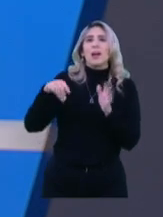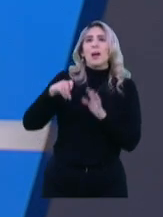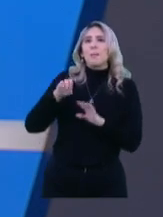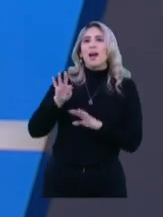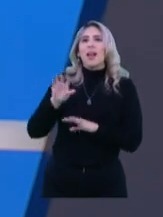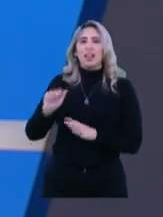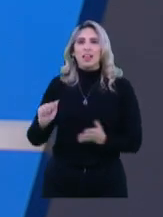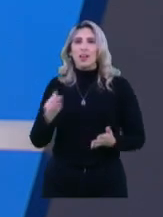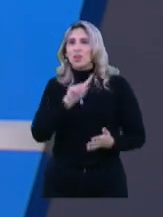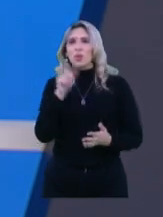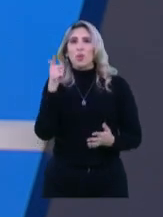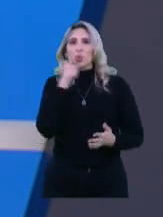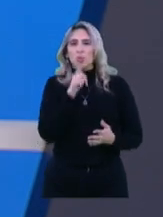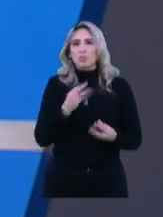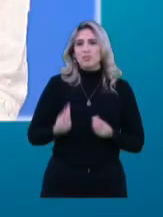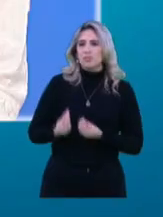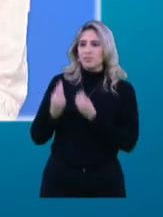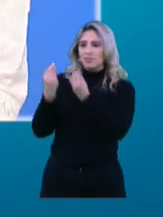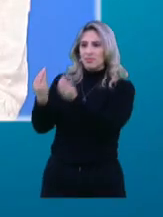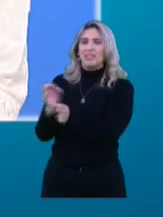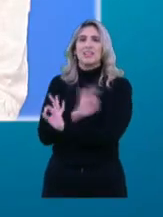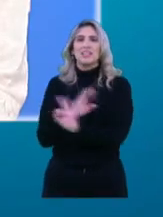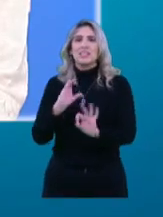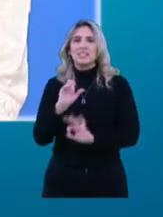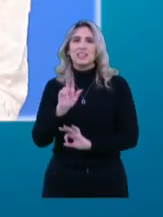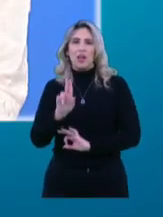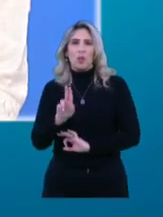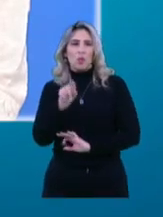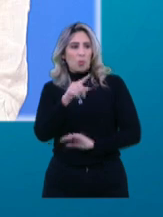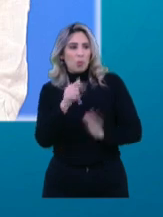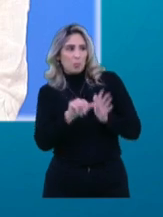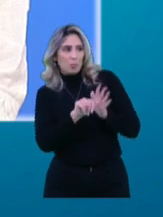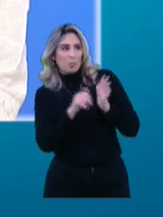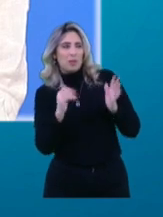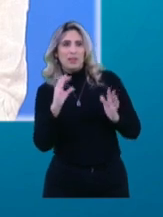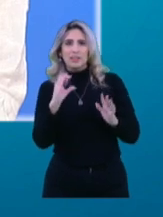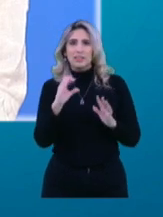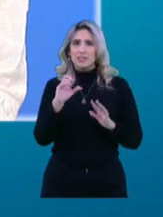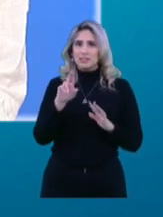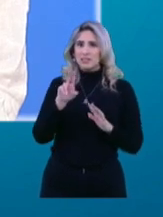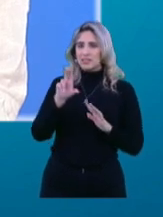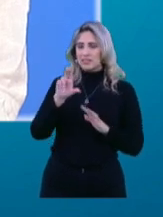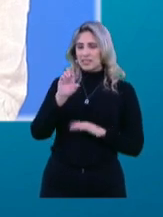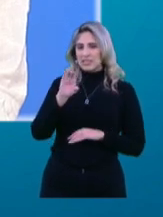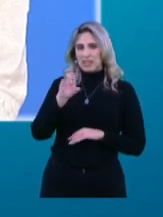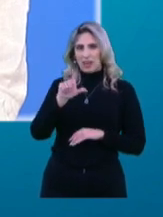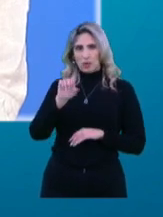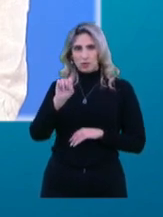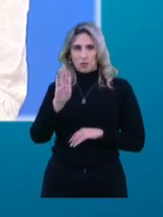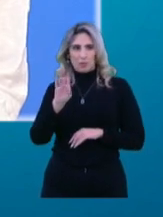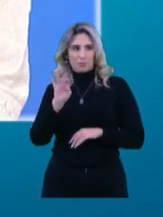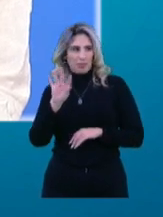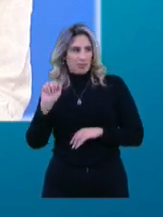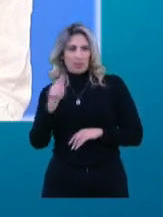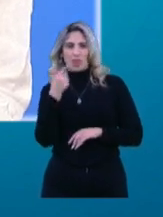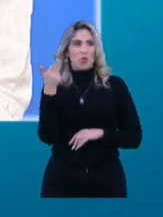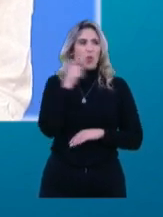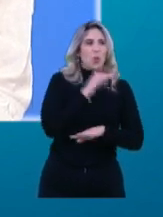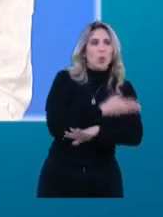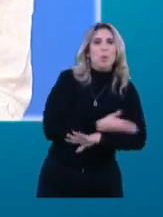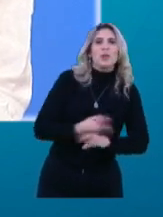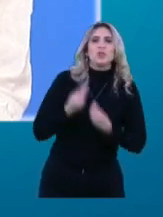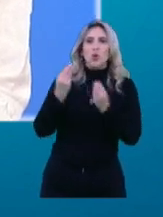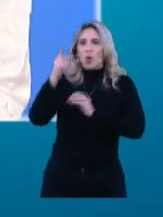Taís que não entregou nenhum céu foi o primeiro desde o céu supita que não começou nem entregou